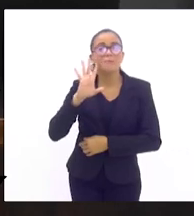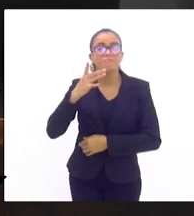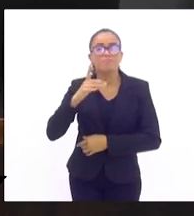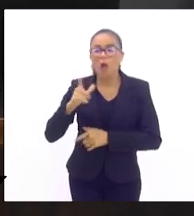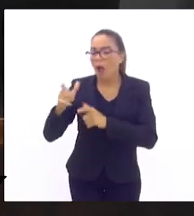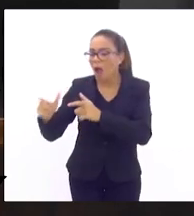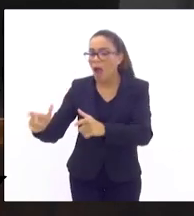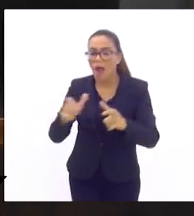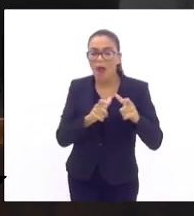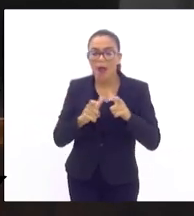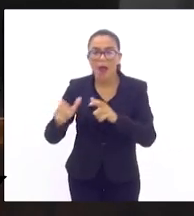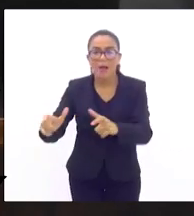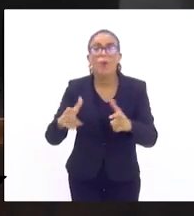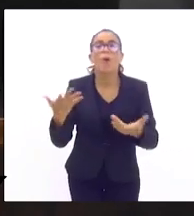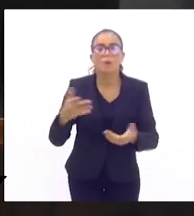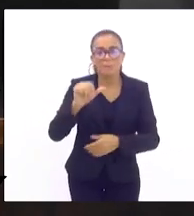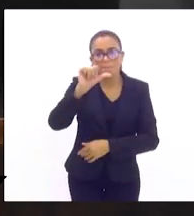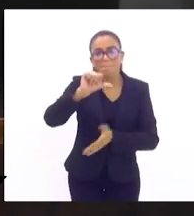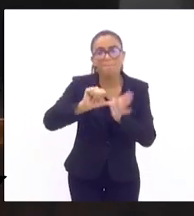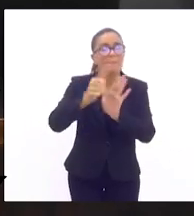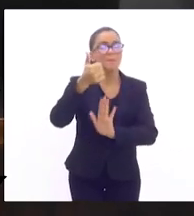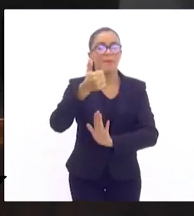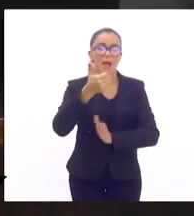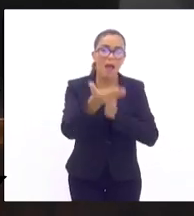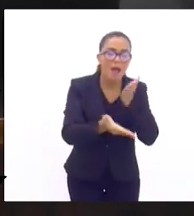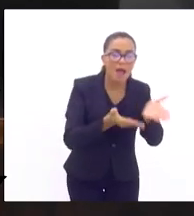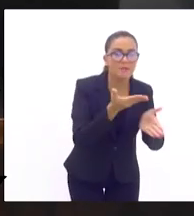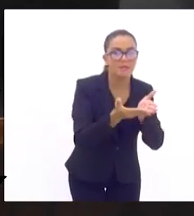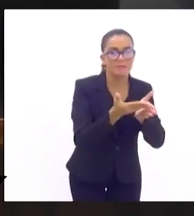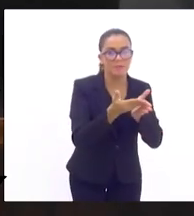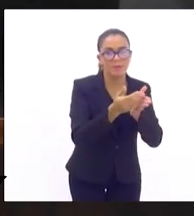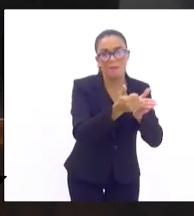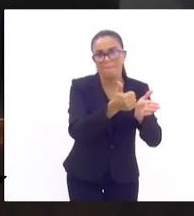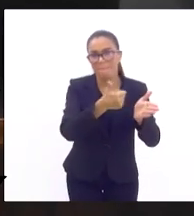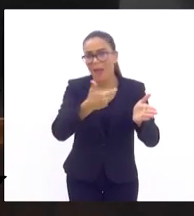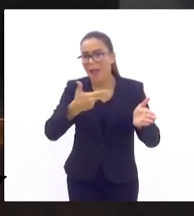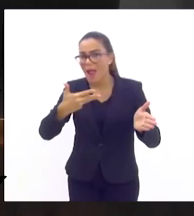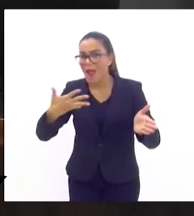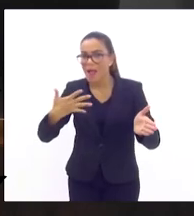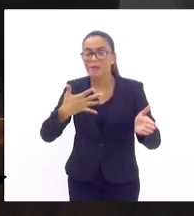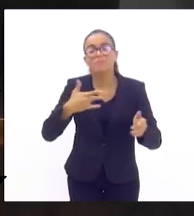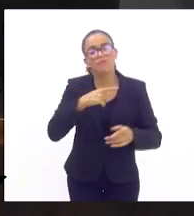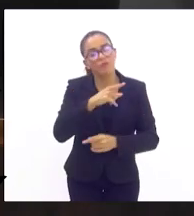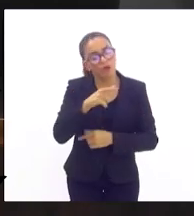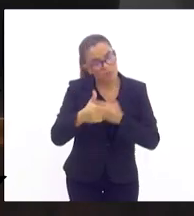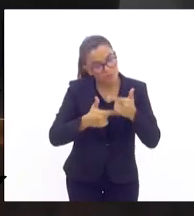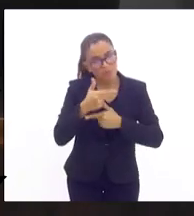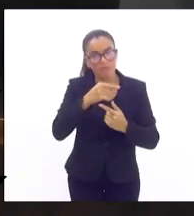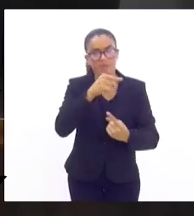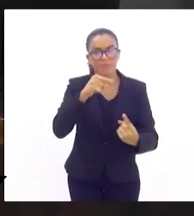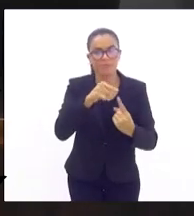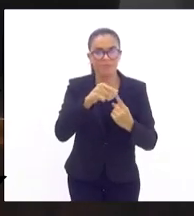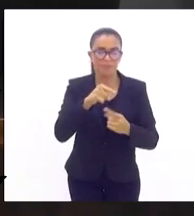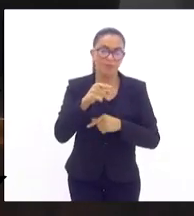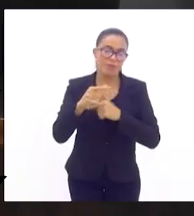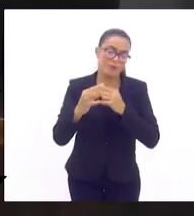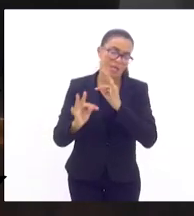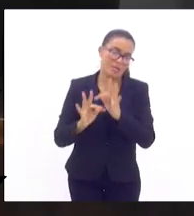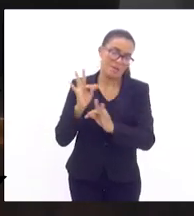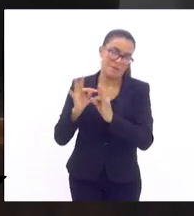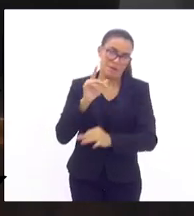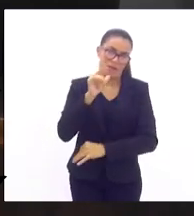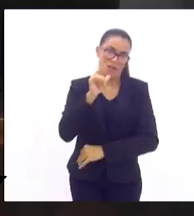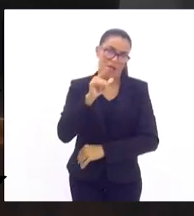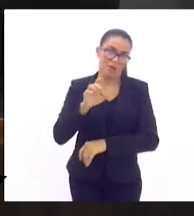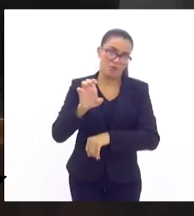atendidas prioritariamente. Esse é um contrato de metas que foi celebrado nessa concessão do saneamento básico no estado do Rio